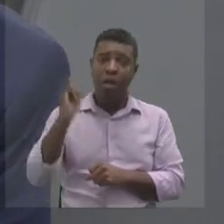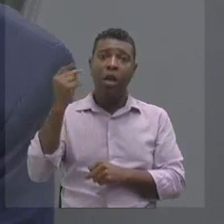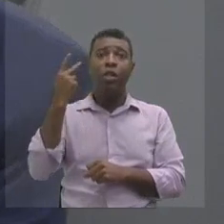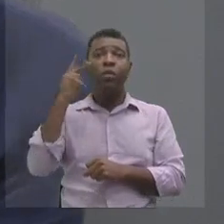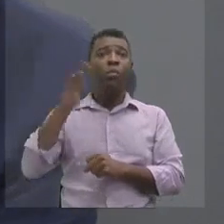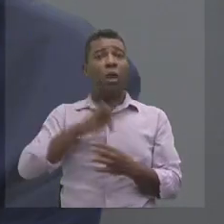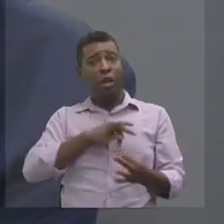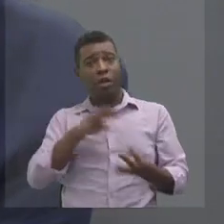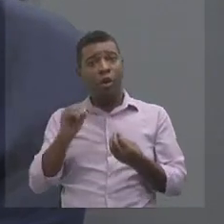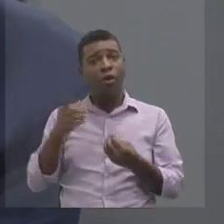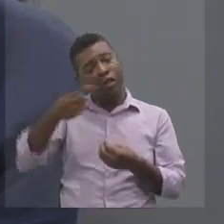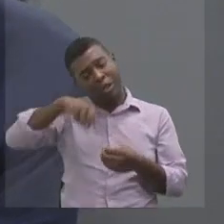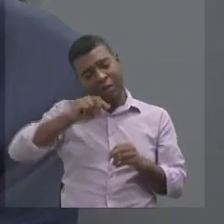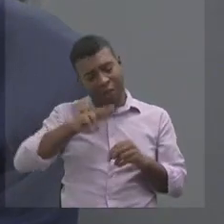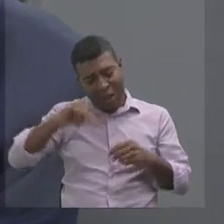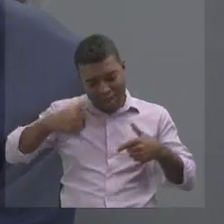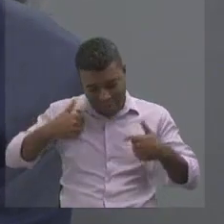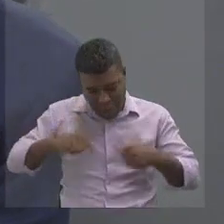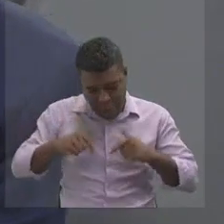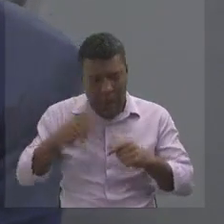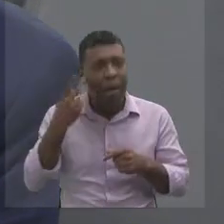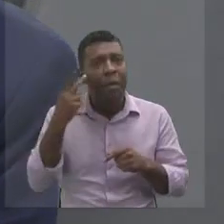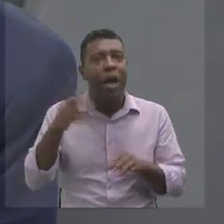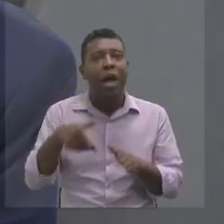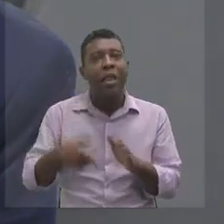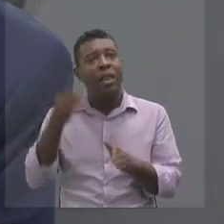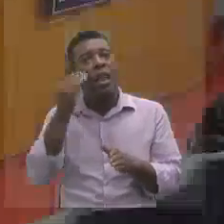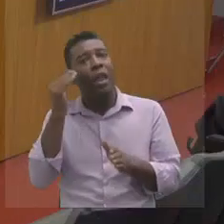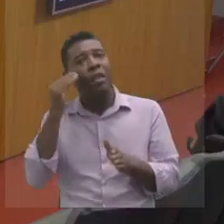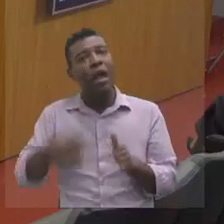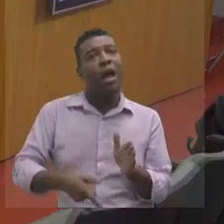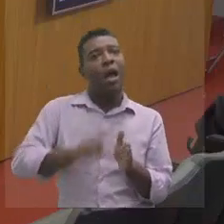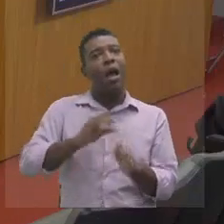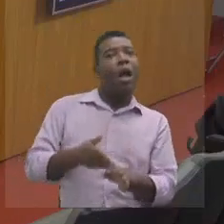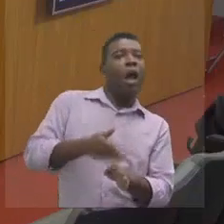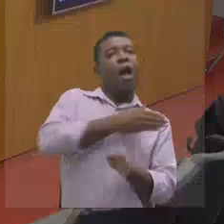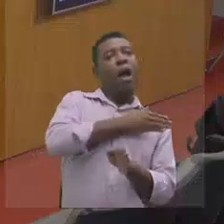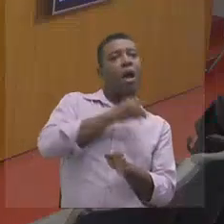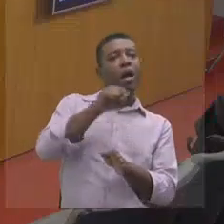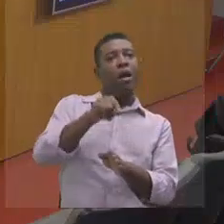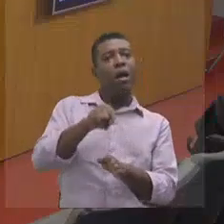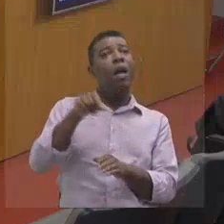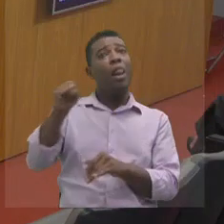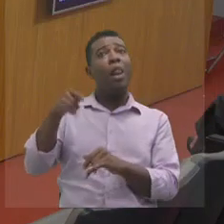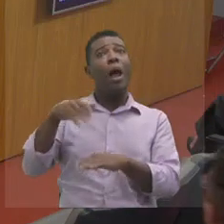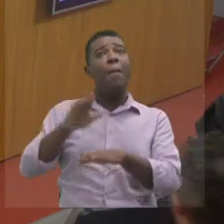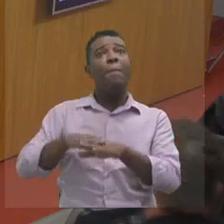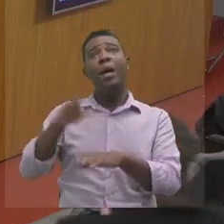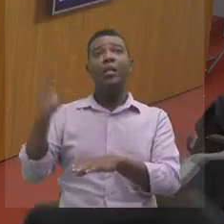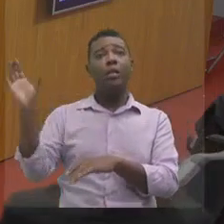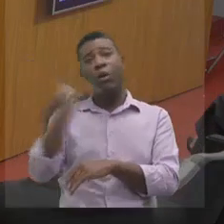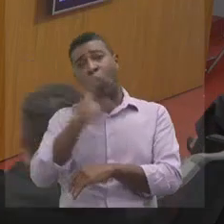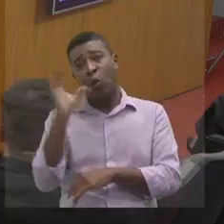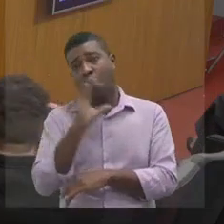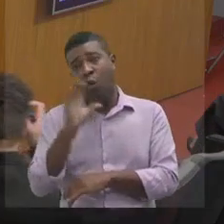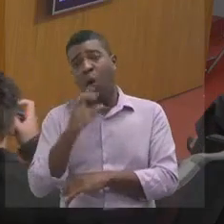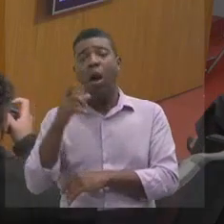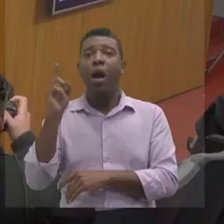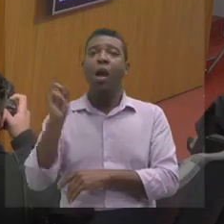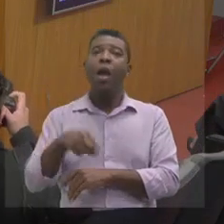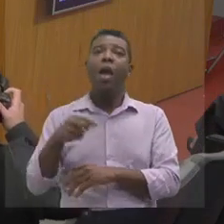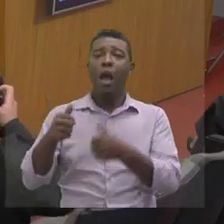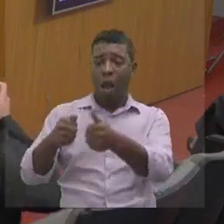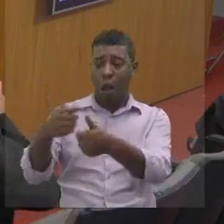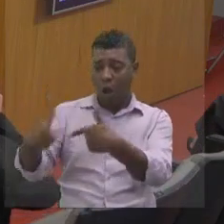para antecipar né Doutor Pedro essas obras emergenciais lá mais do que emergencial é uma obra mesmo é